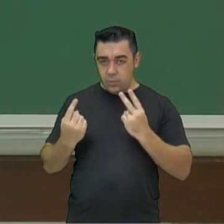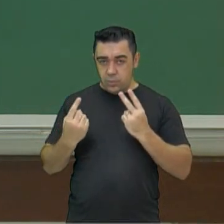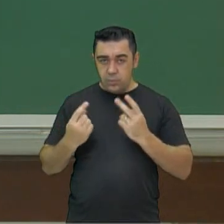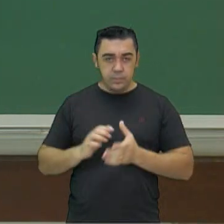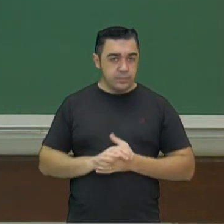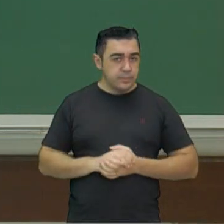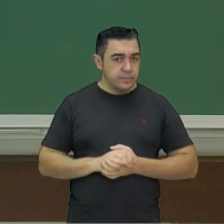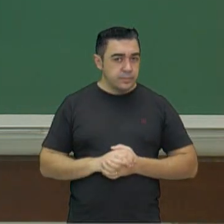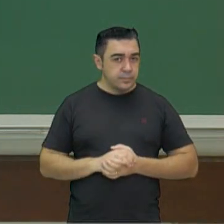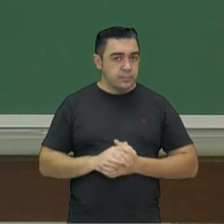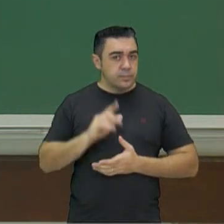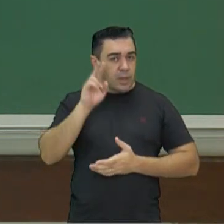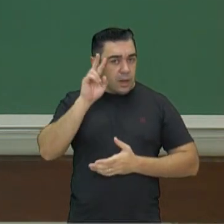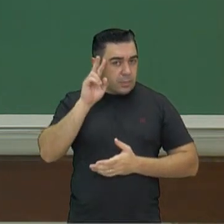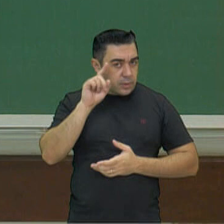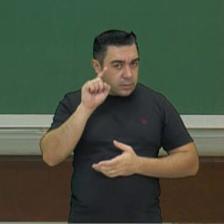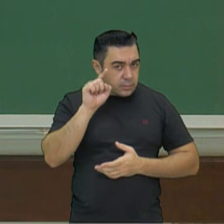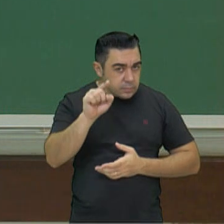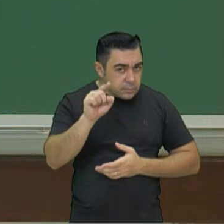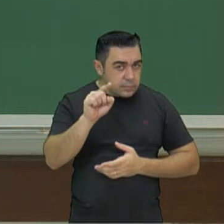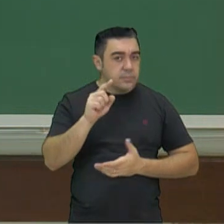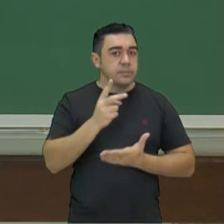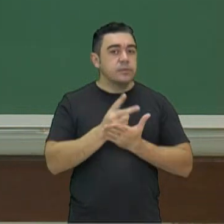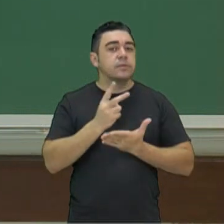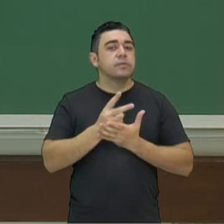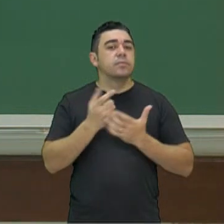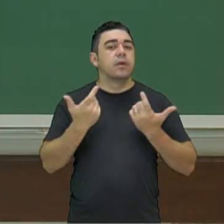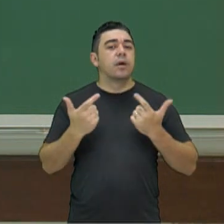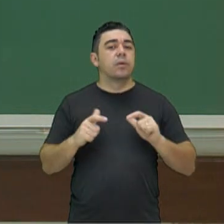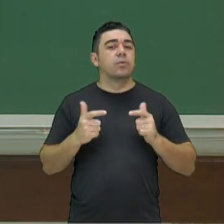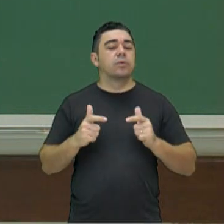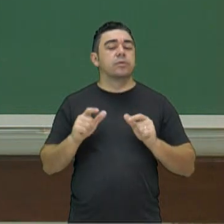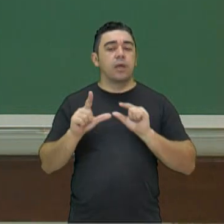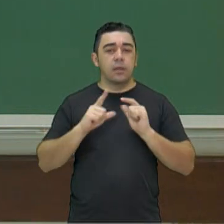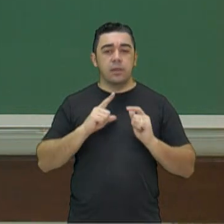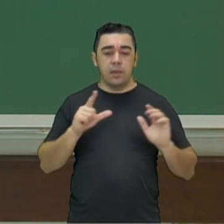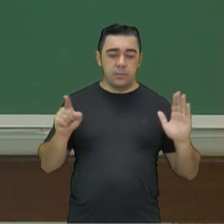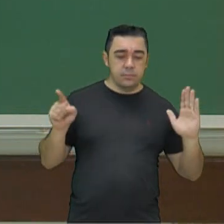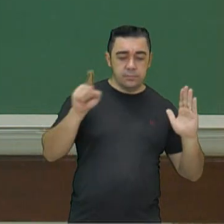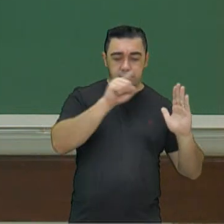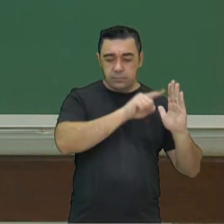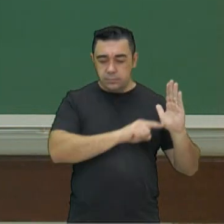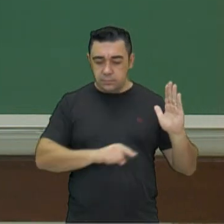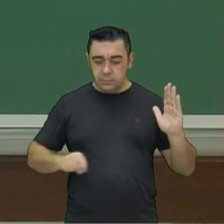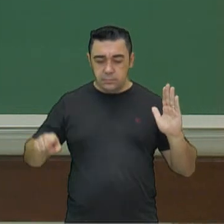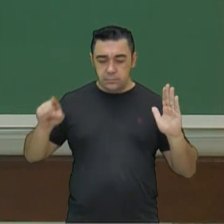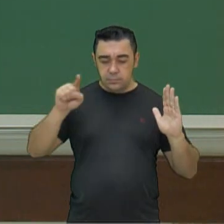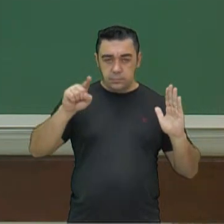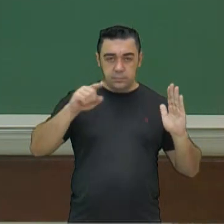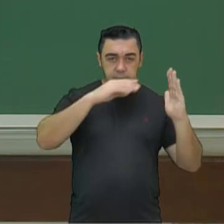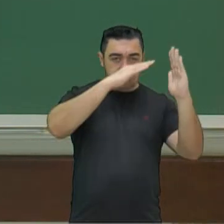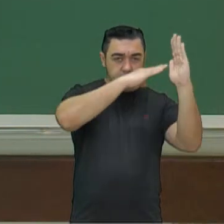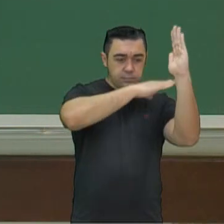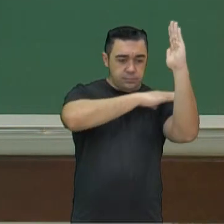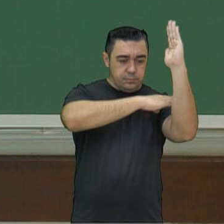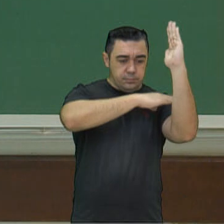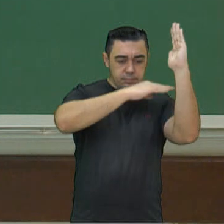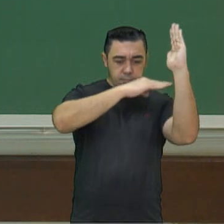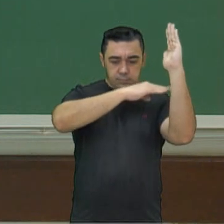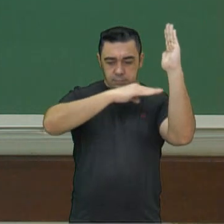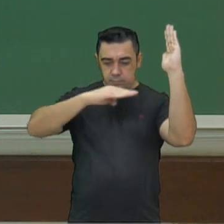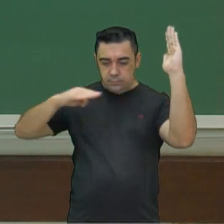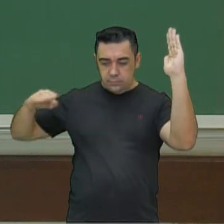Então, lembrando sempre, qual que é a posição da elipse? Ela é com o eixo maior paralelo